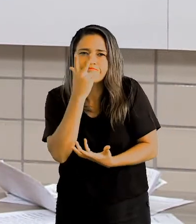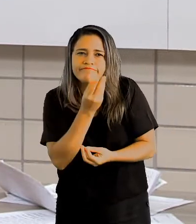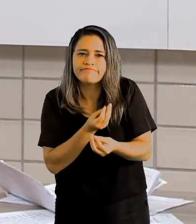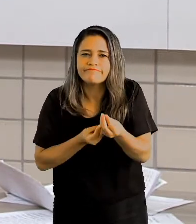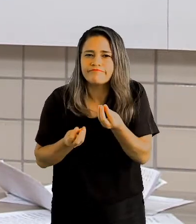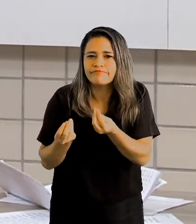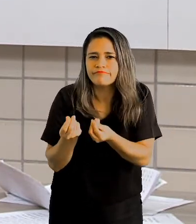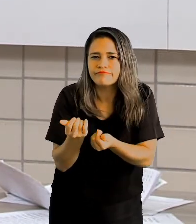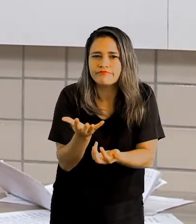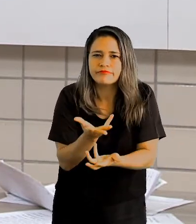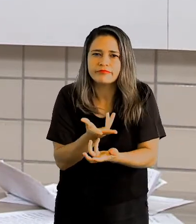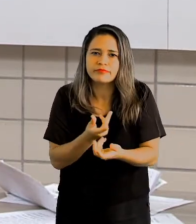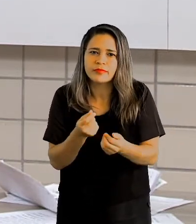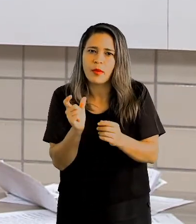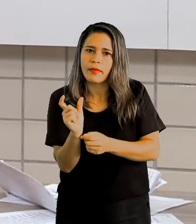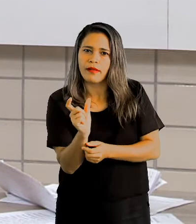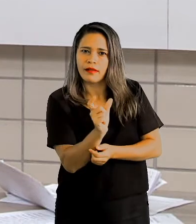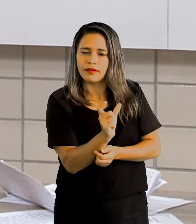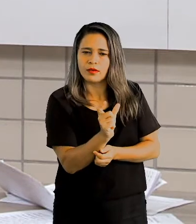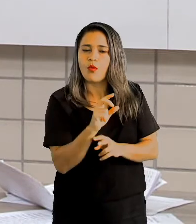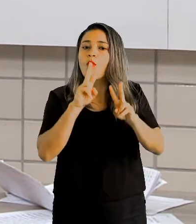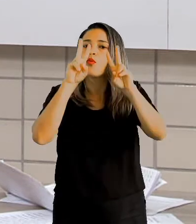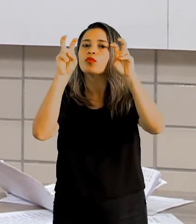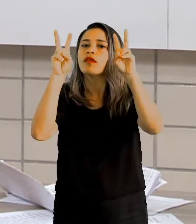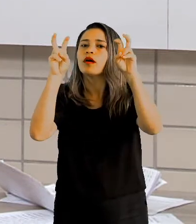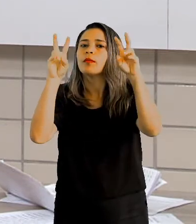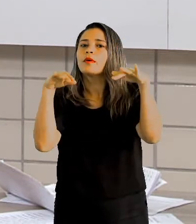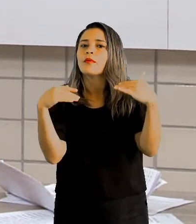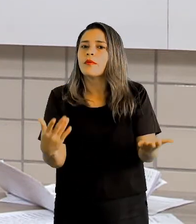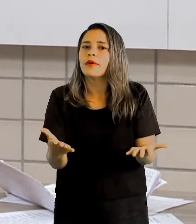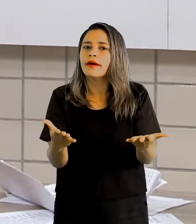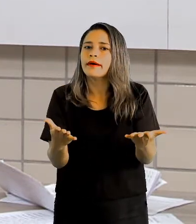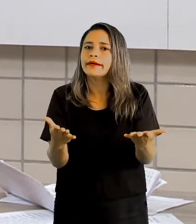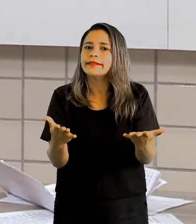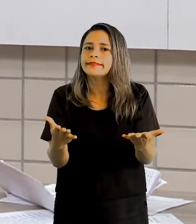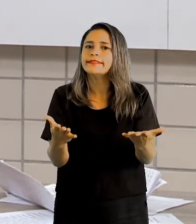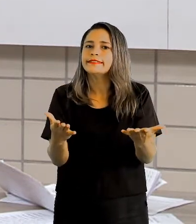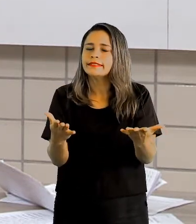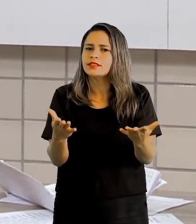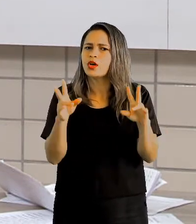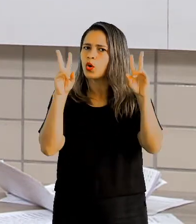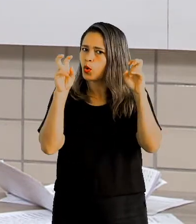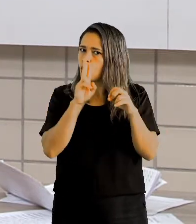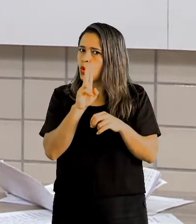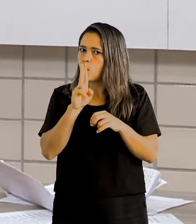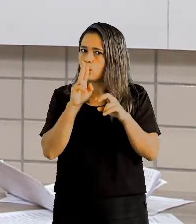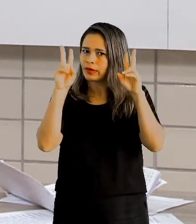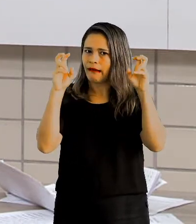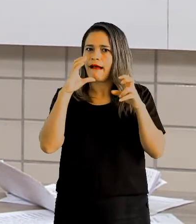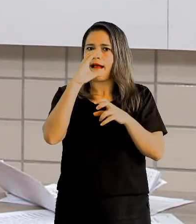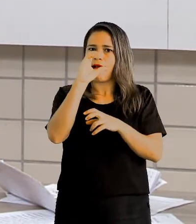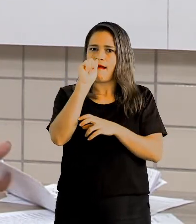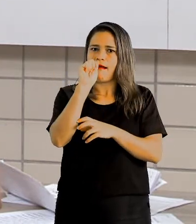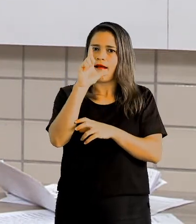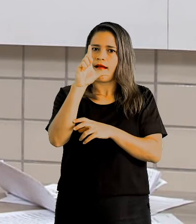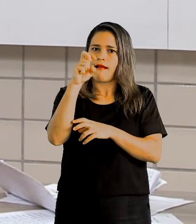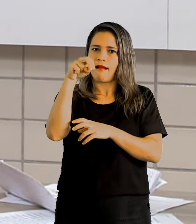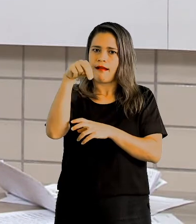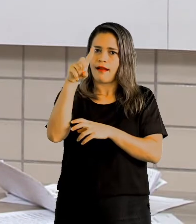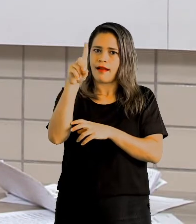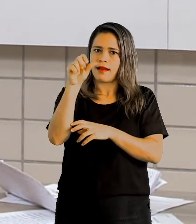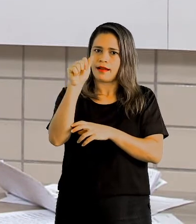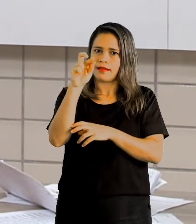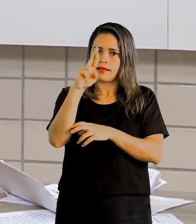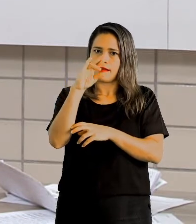com as palavras. E o assunto do texto, alguém lembra? Só o nome já diz, se é calendário, o assunto do texto